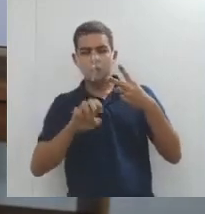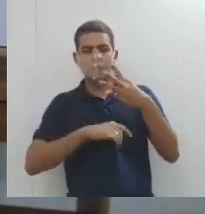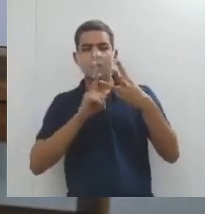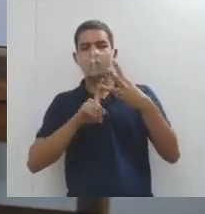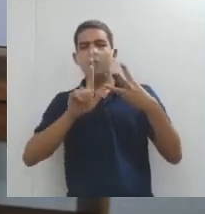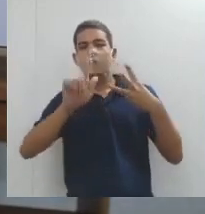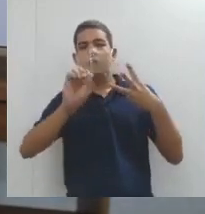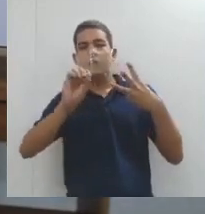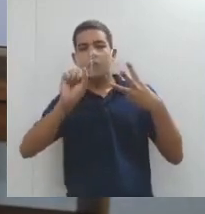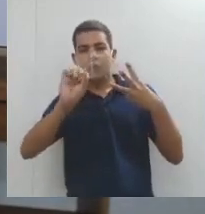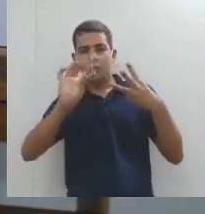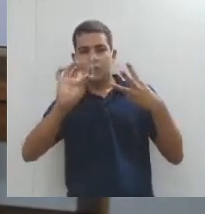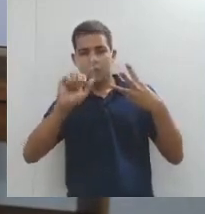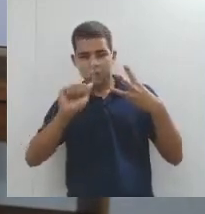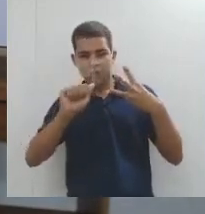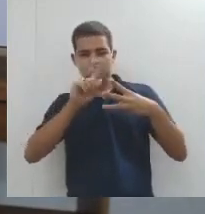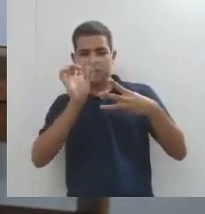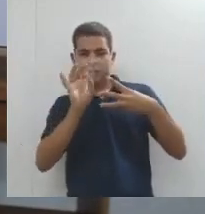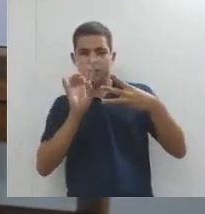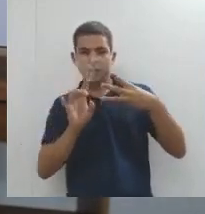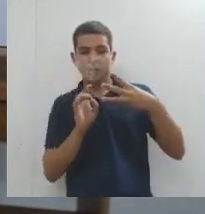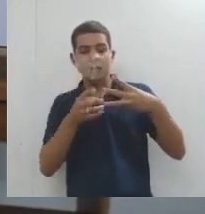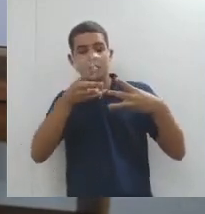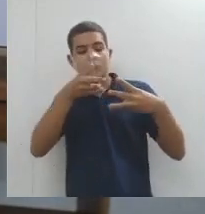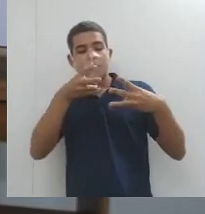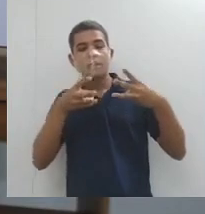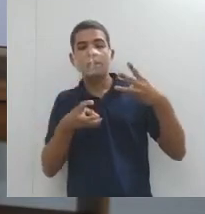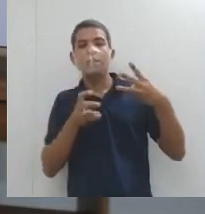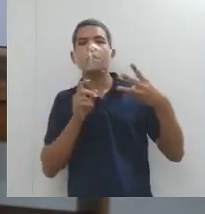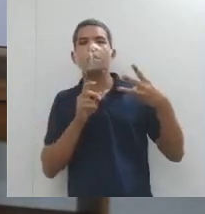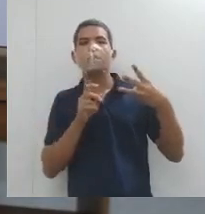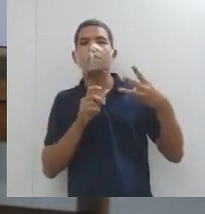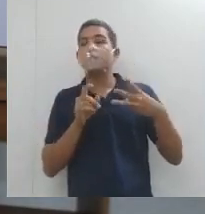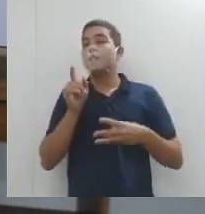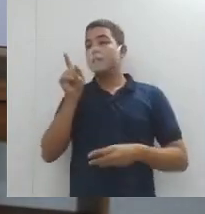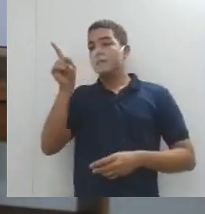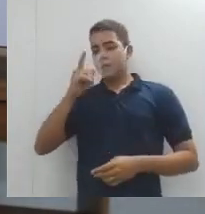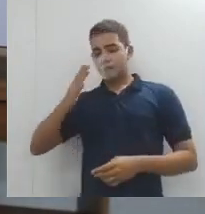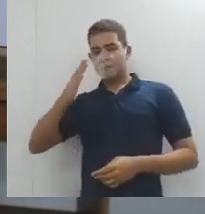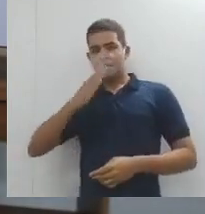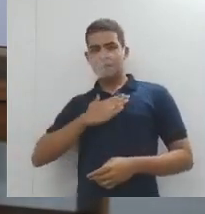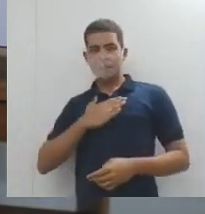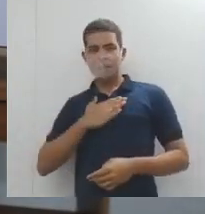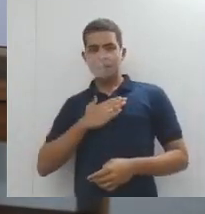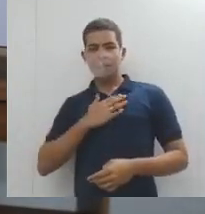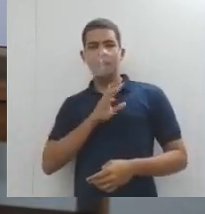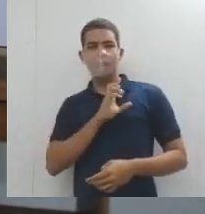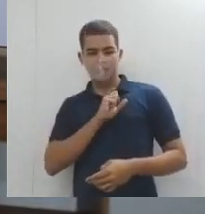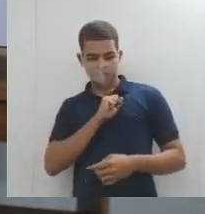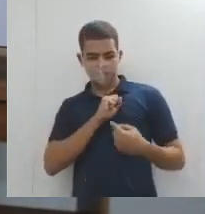os verbos. E eu quero que você perceba o seguinte: quando eu digo ele me ama,